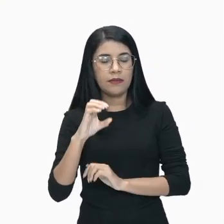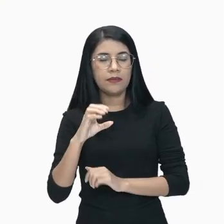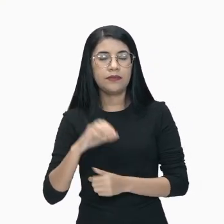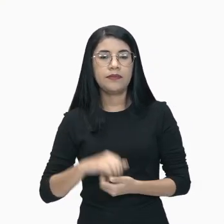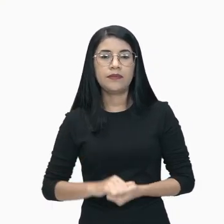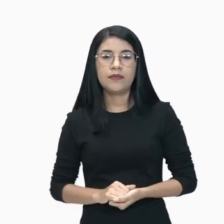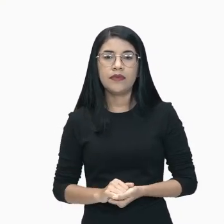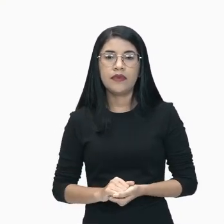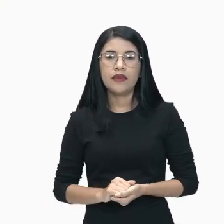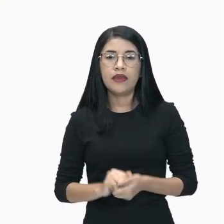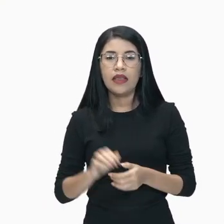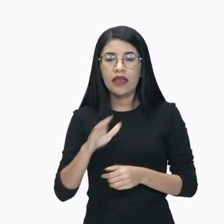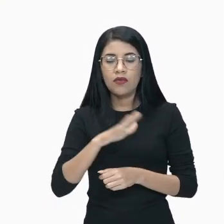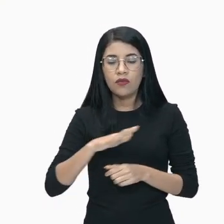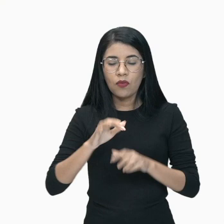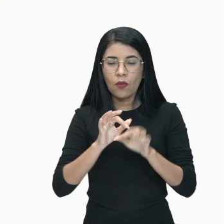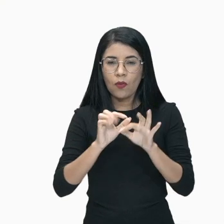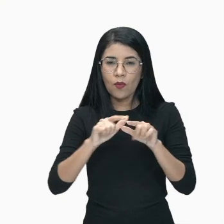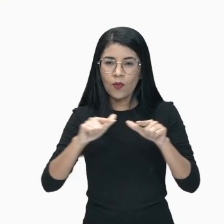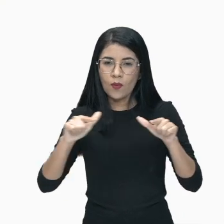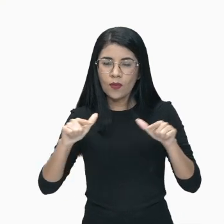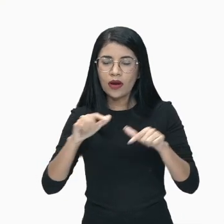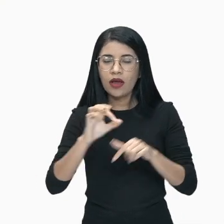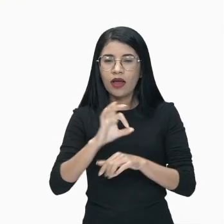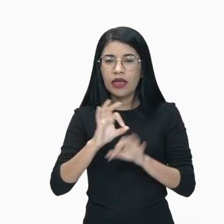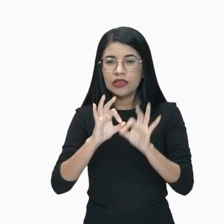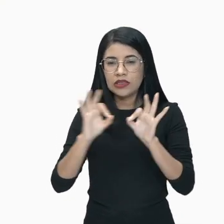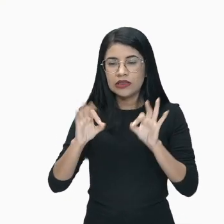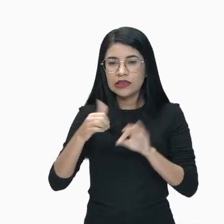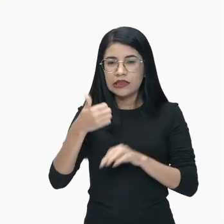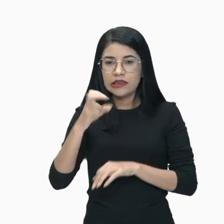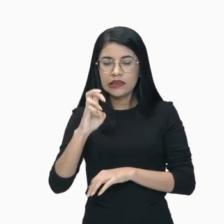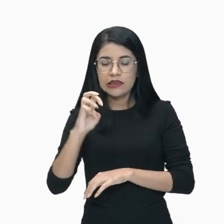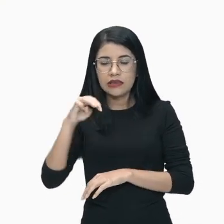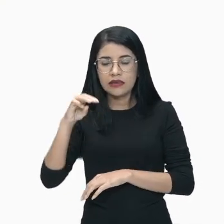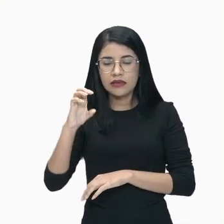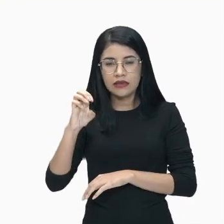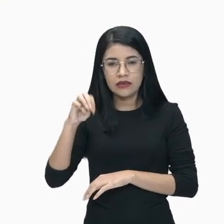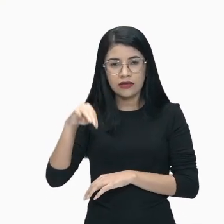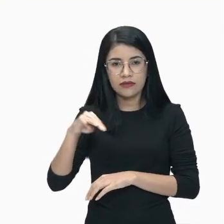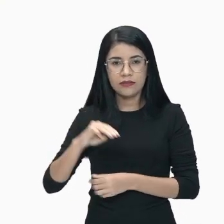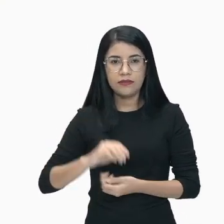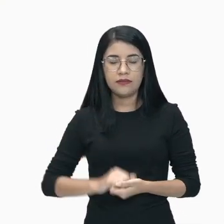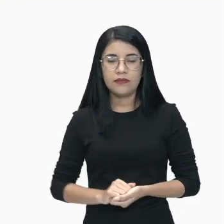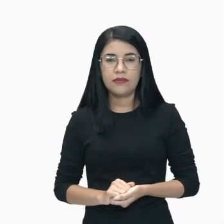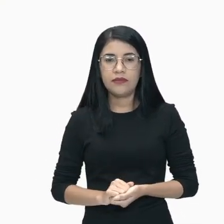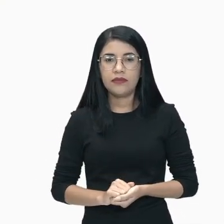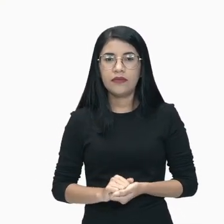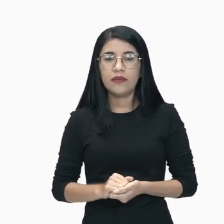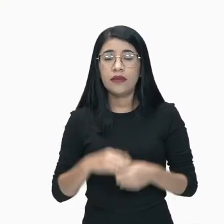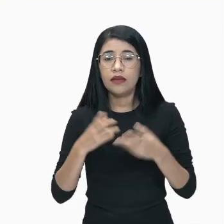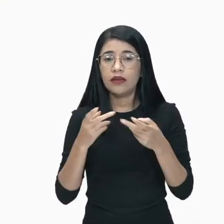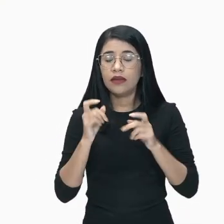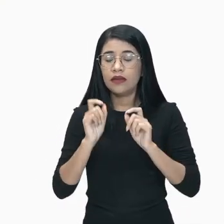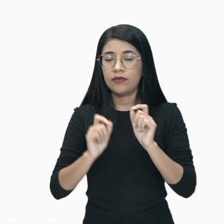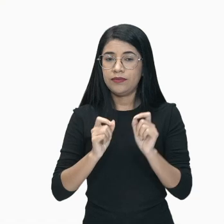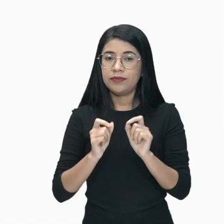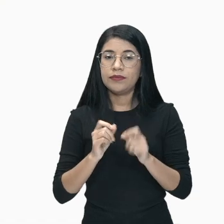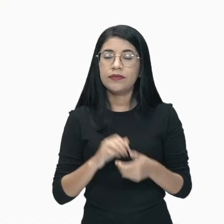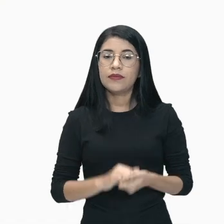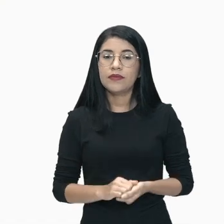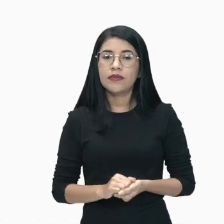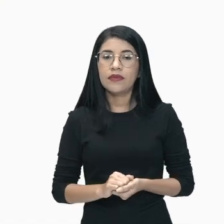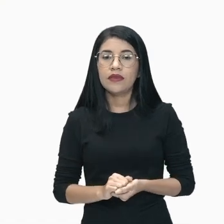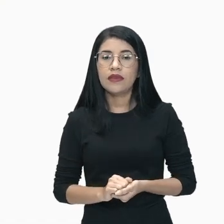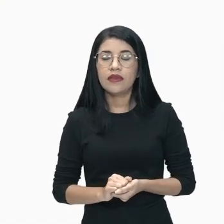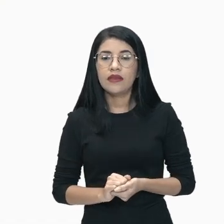uma distância de 1,5 centímetros, tá, pessoal? E aí, gente, olha só, como aqui